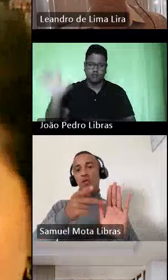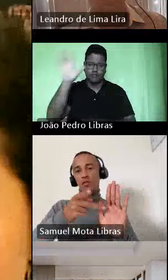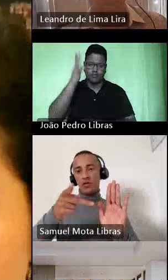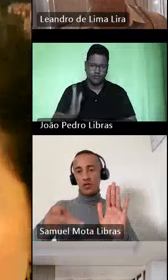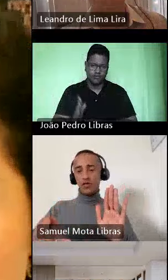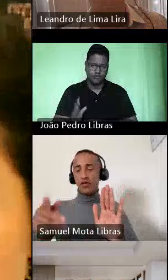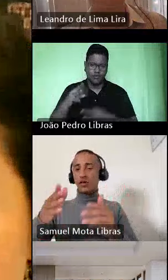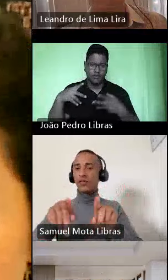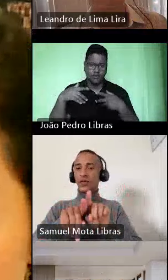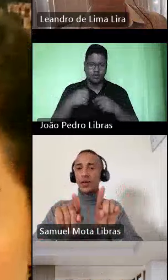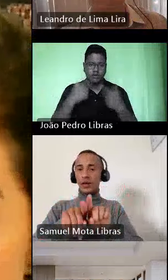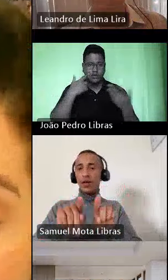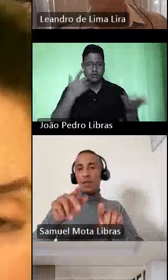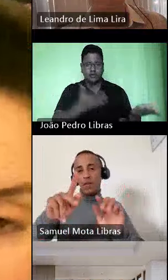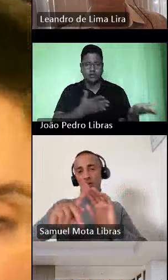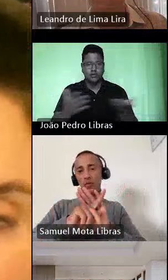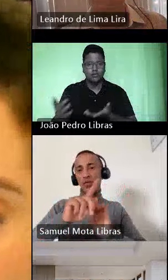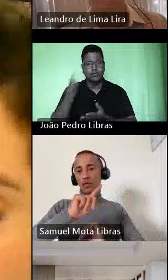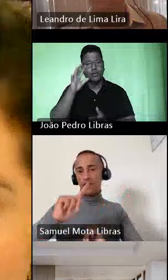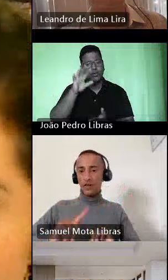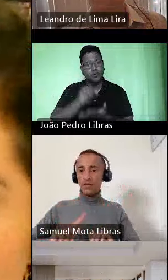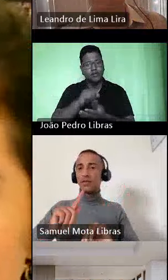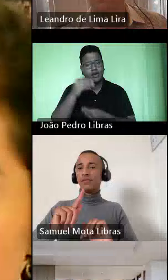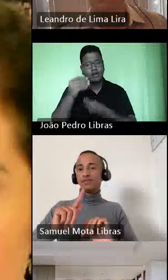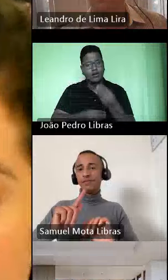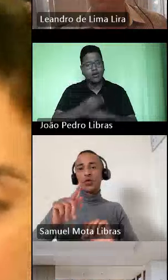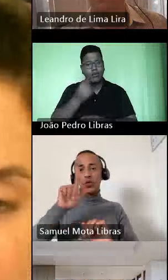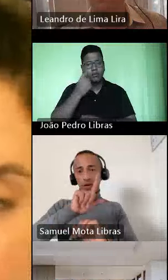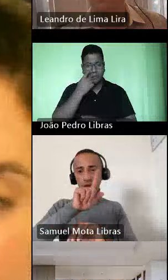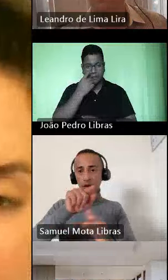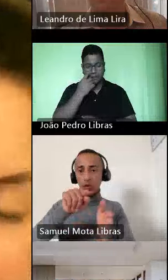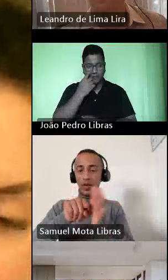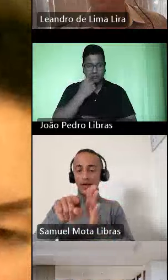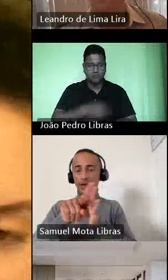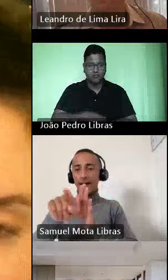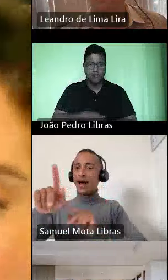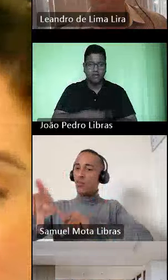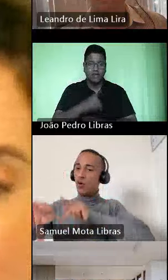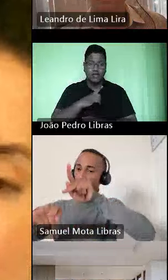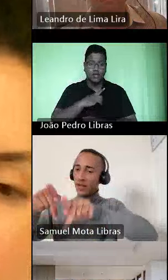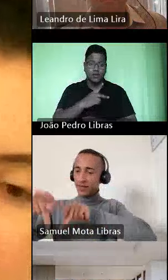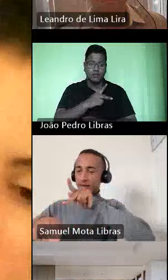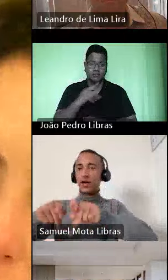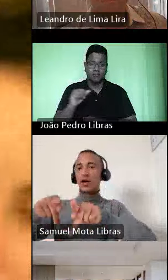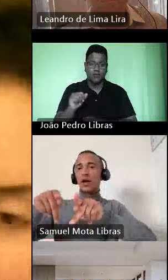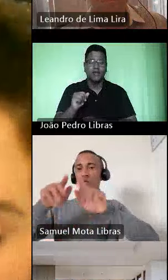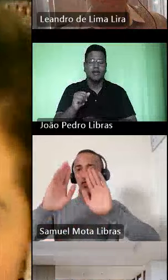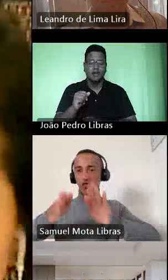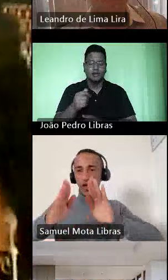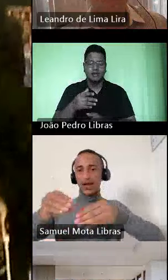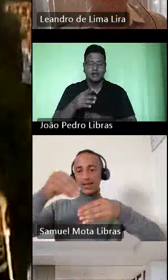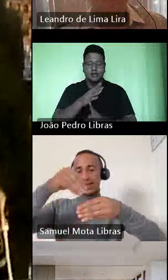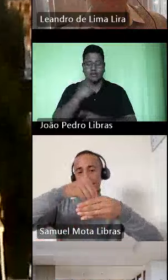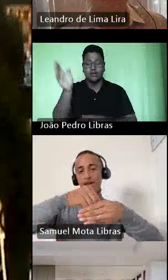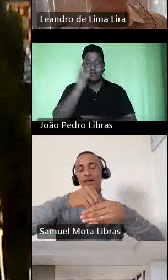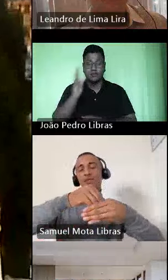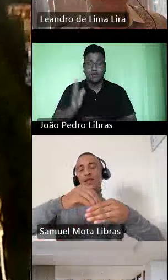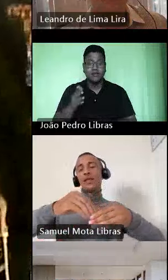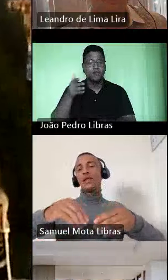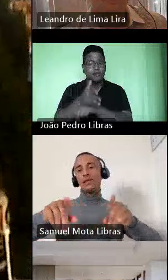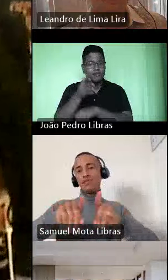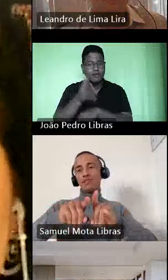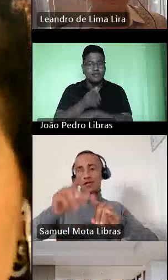eh mas isso foi tudo registrado pela hoje a gente tem a foi pela plataforma Brasil participativo as pessoas entraram no golv BR